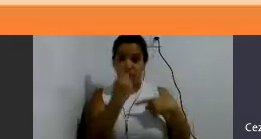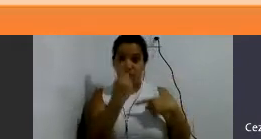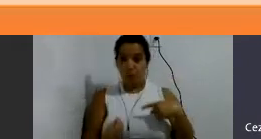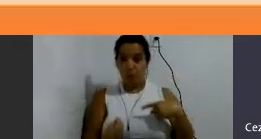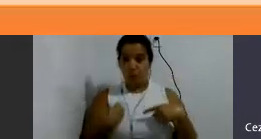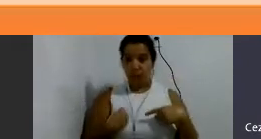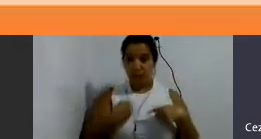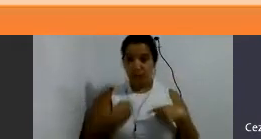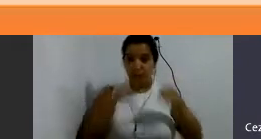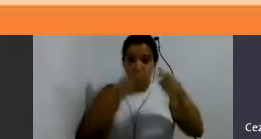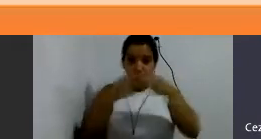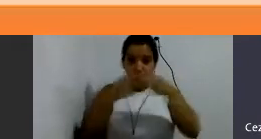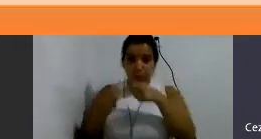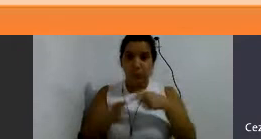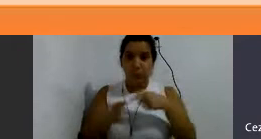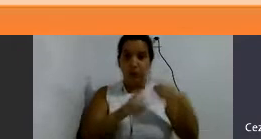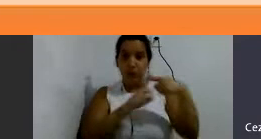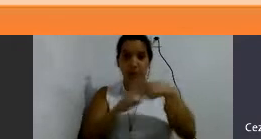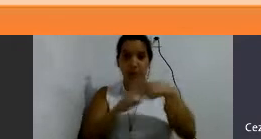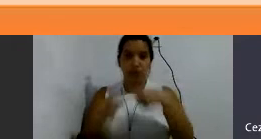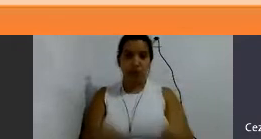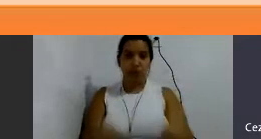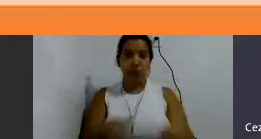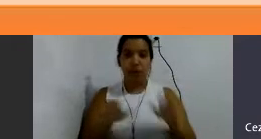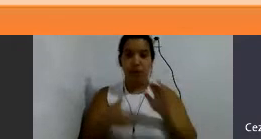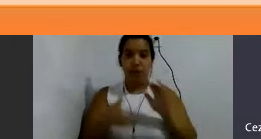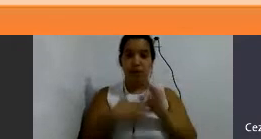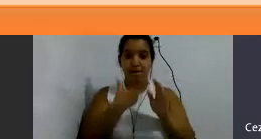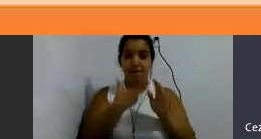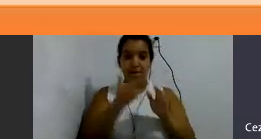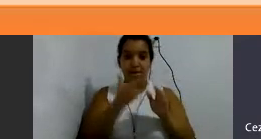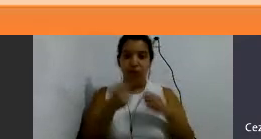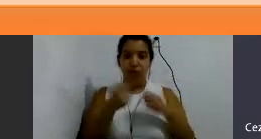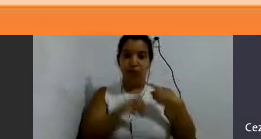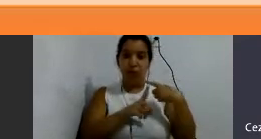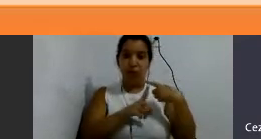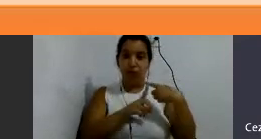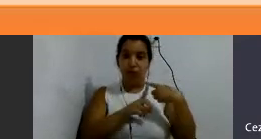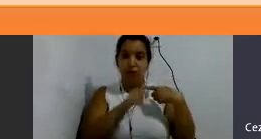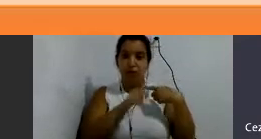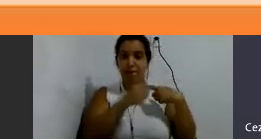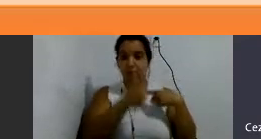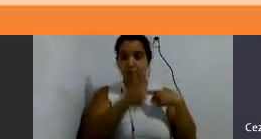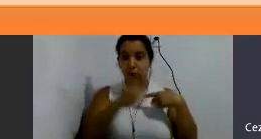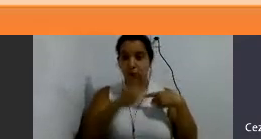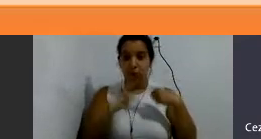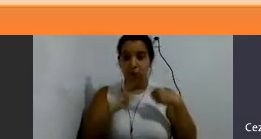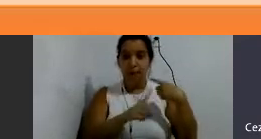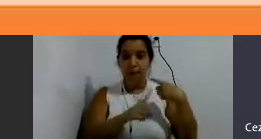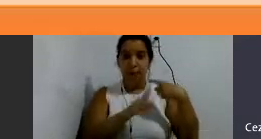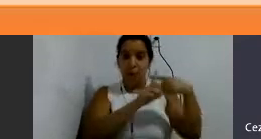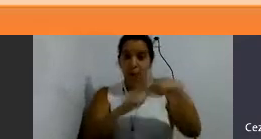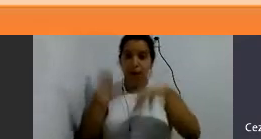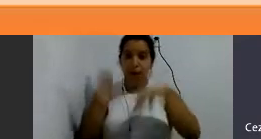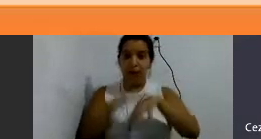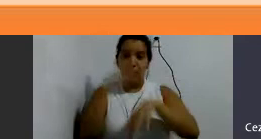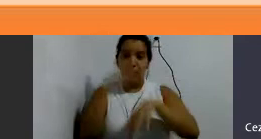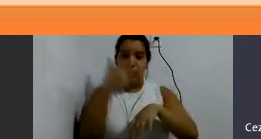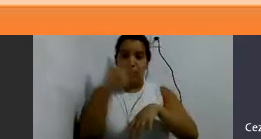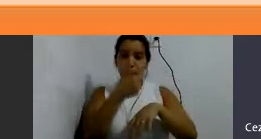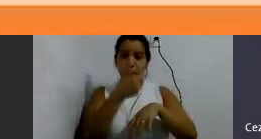campo. 2 a 20, 2 cruzes. 3 cruzes de 21 a 200, mais de 200, 4 cruzes. Então,